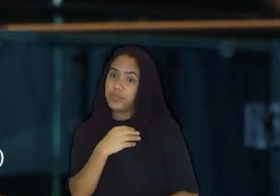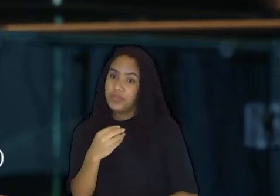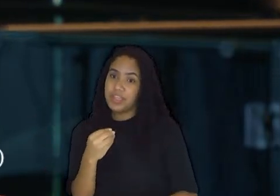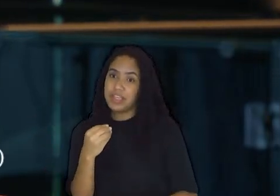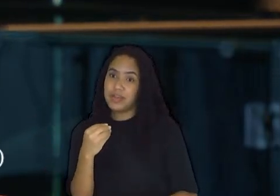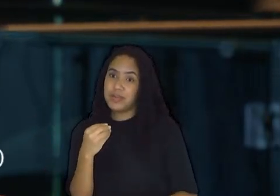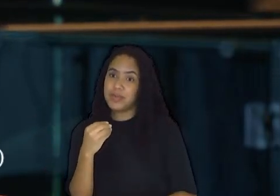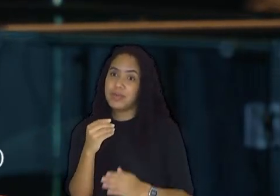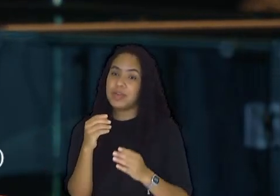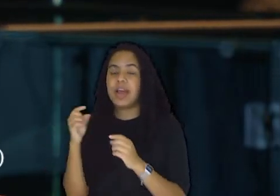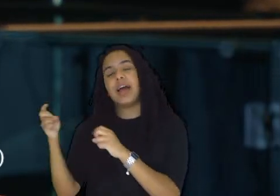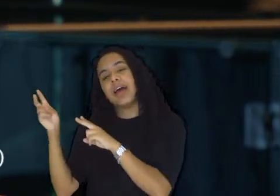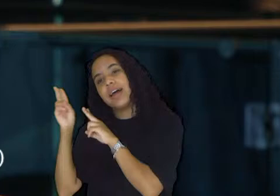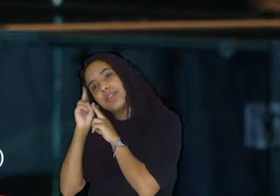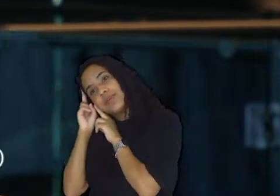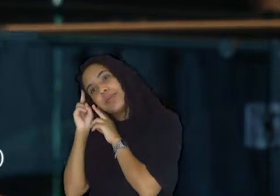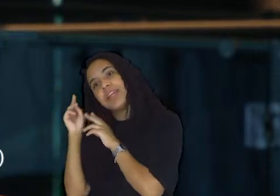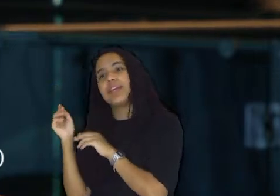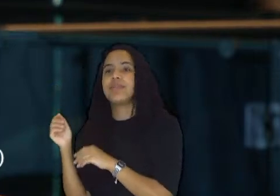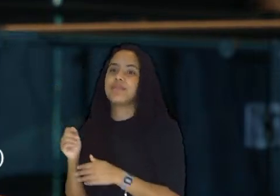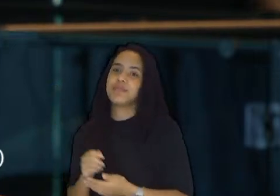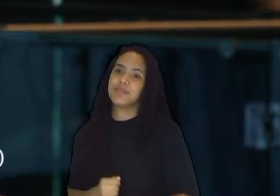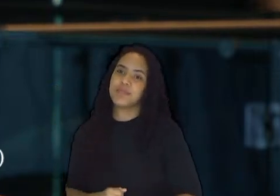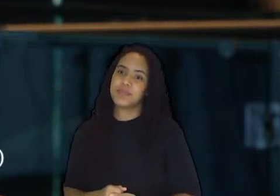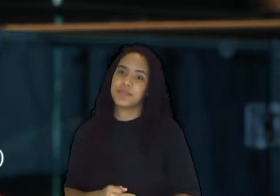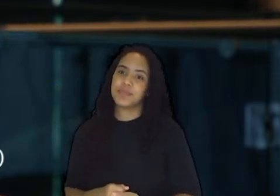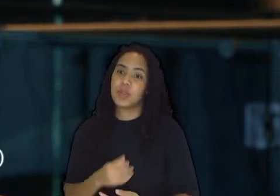sabendo que tem um pai, uma mãe,